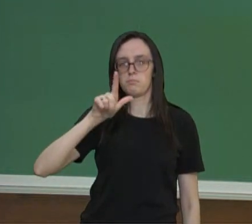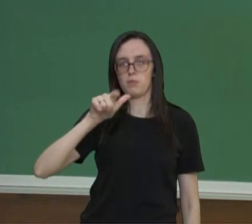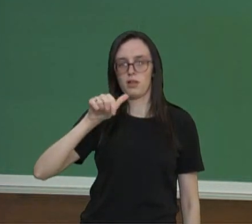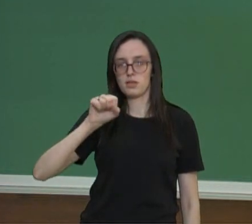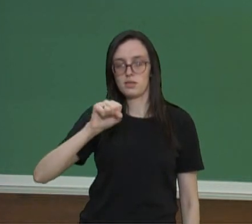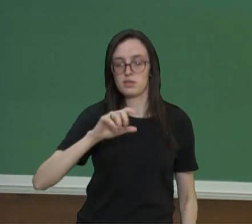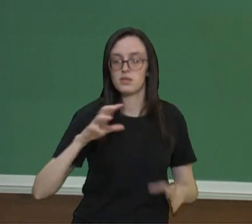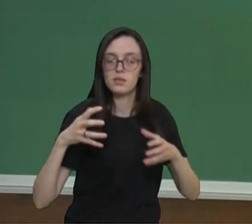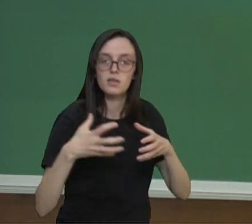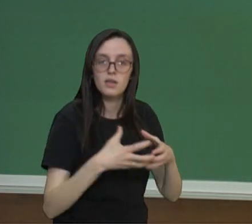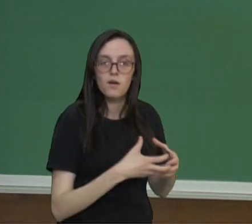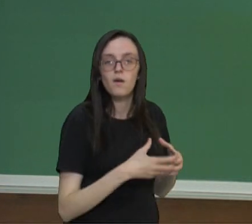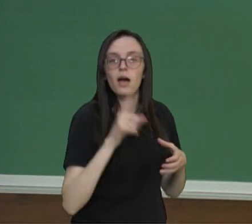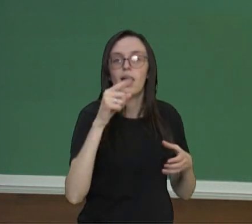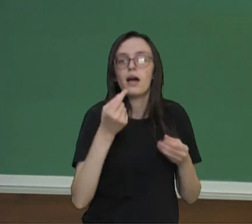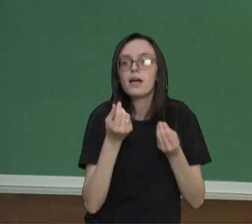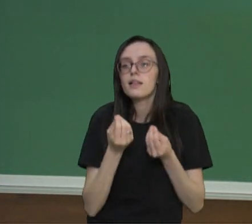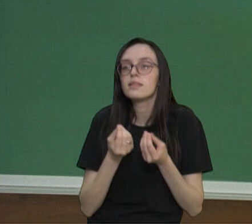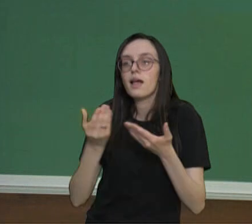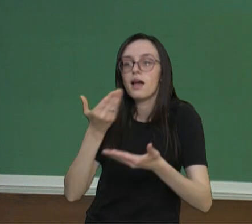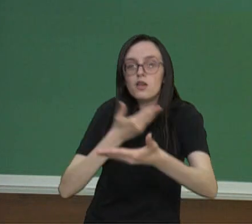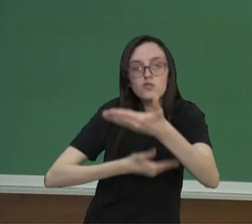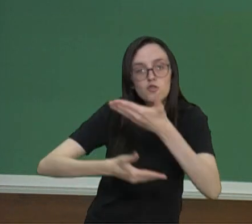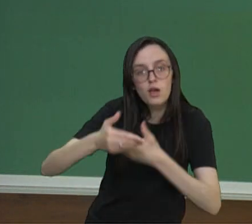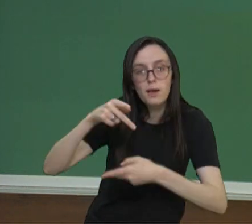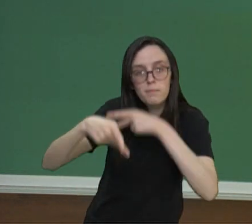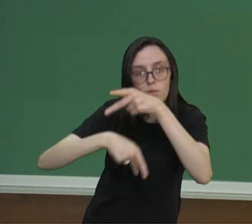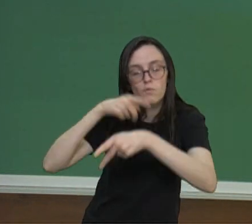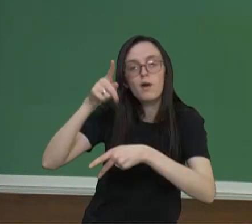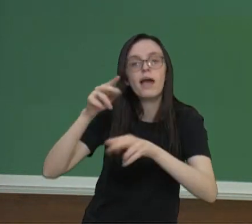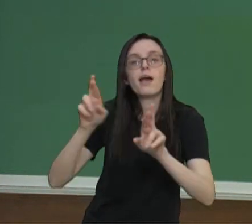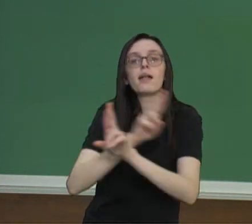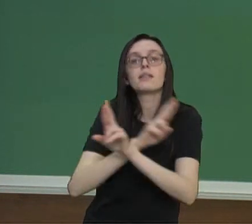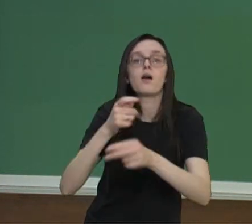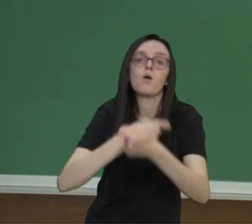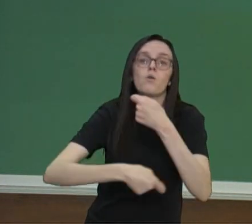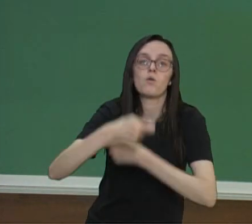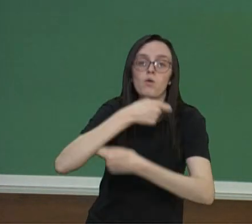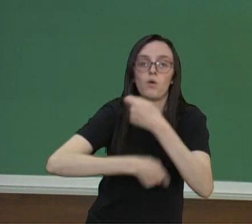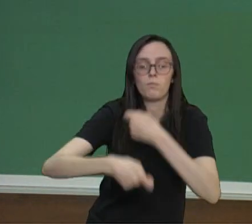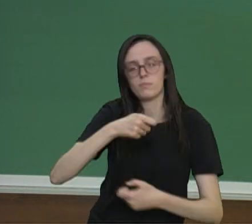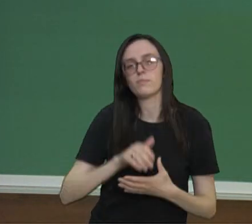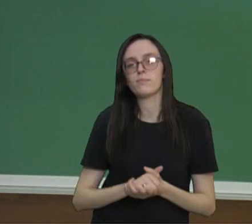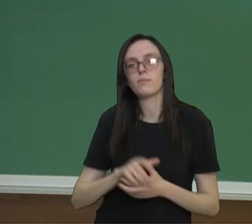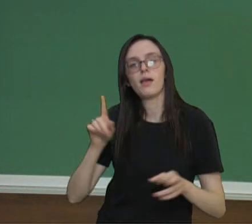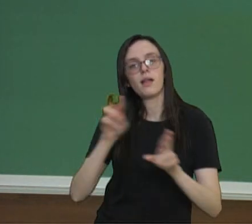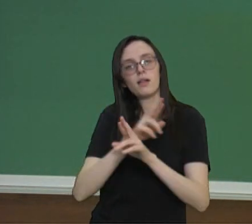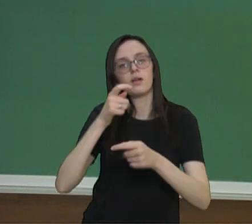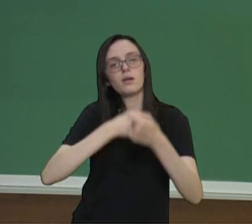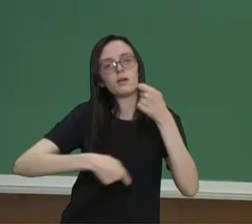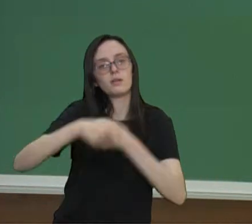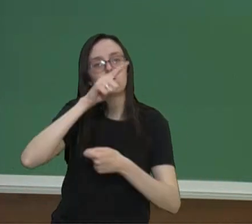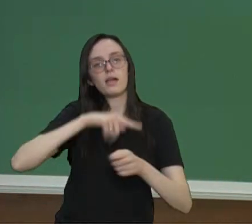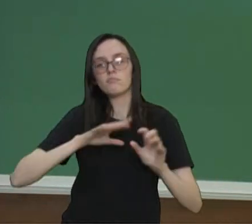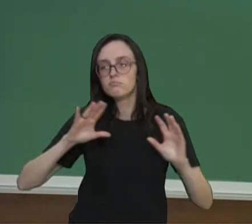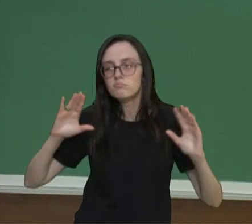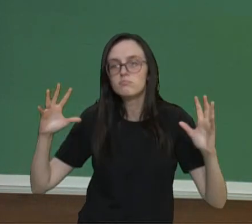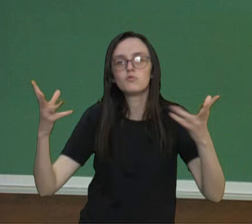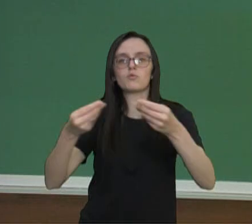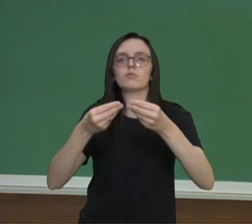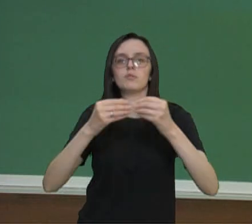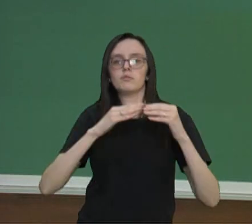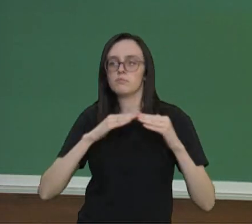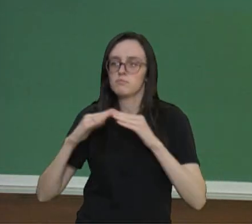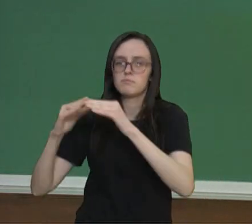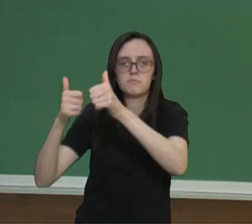esses quilombolas ofereciam algo em troca, então é uma relação comercial com a vizinhança